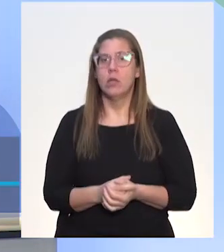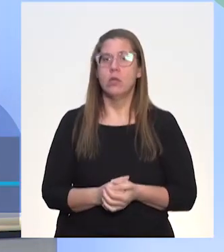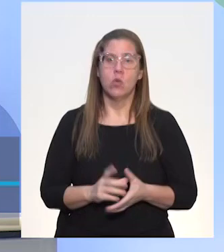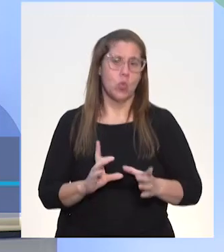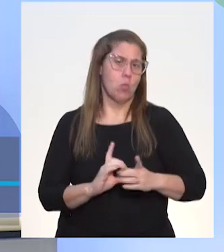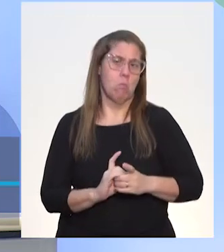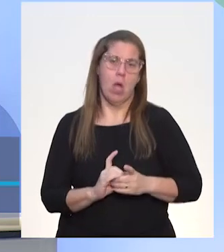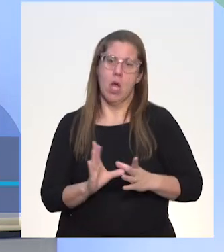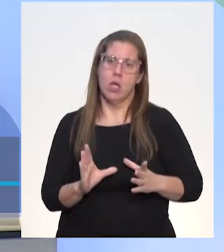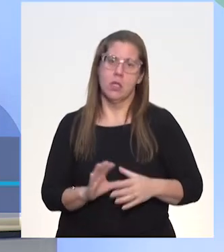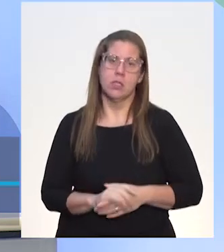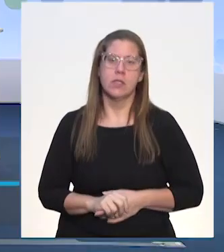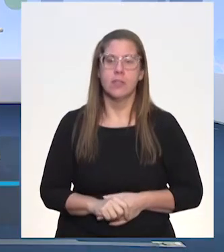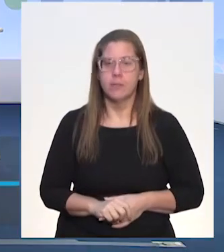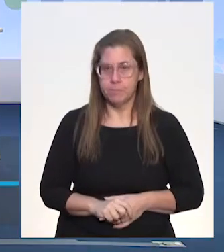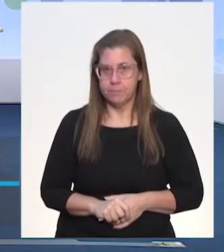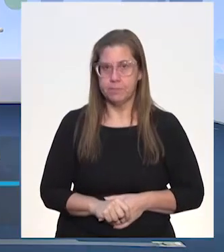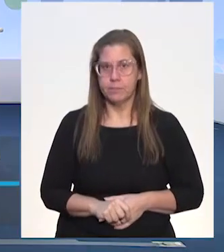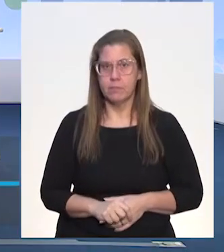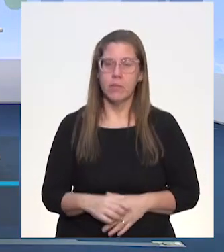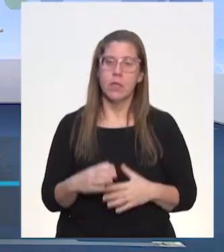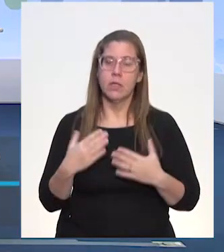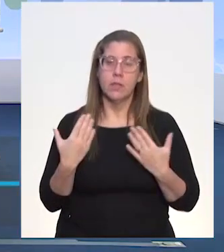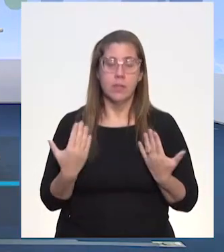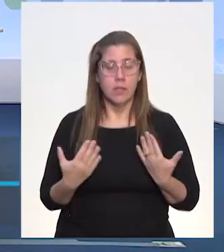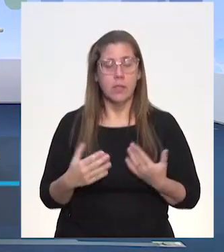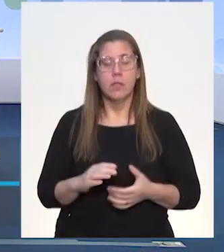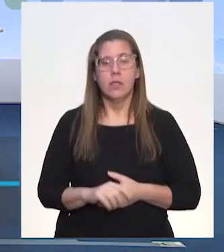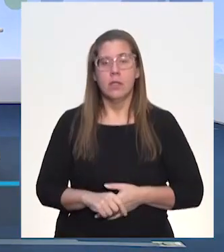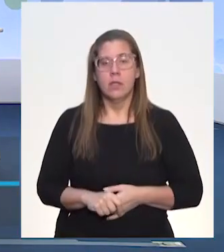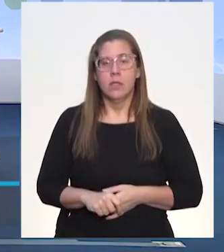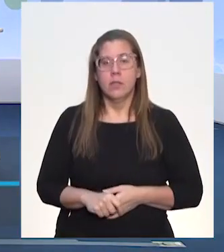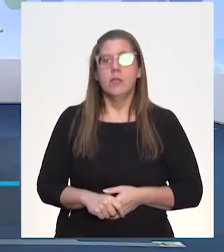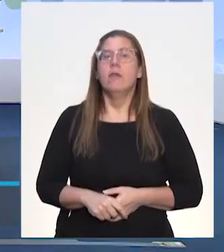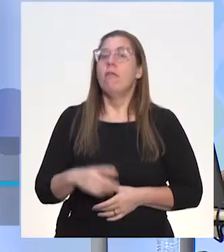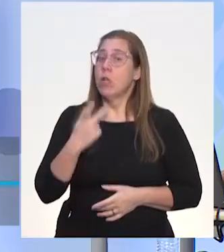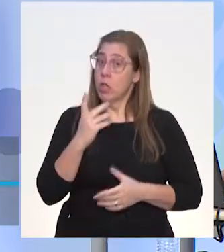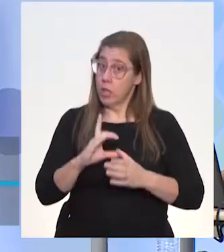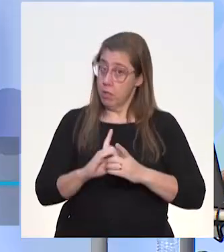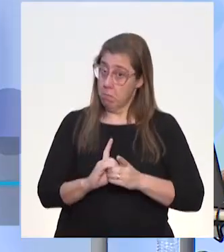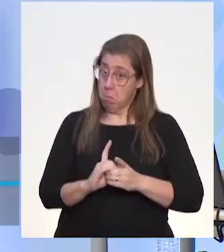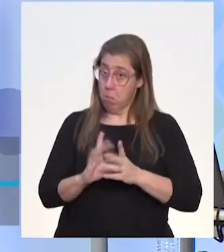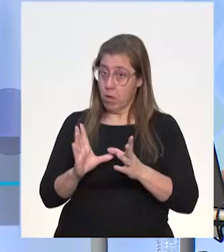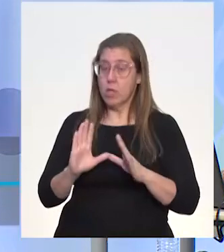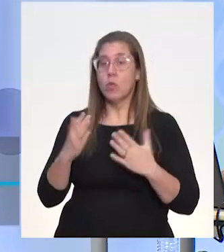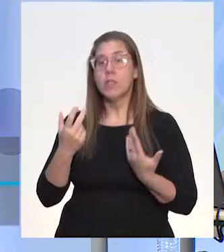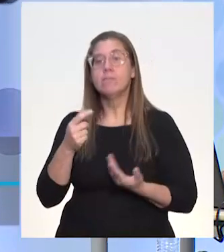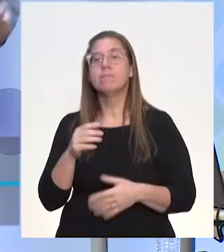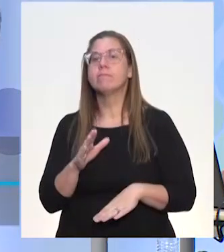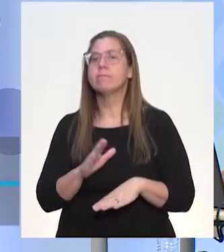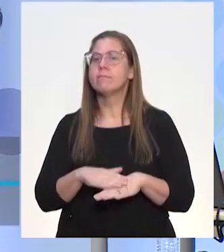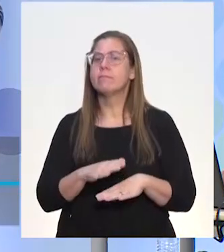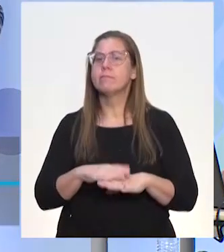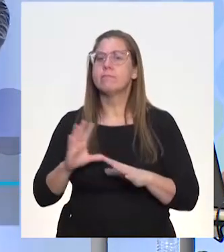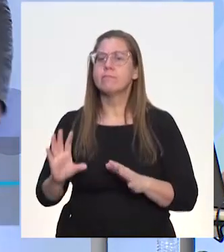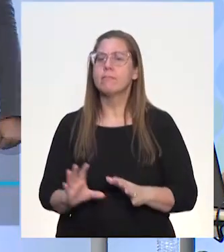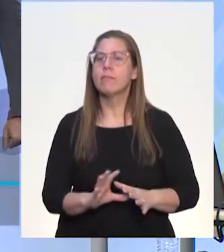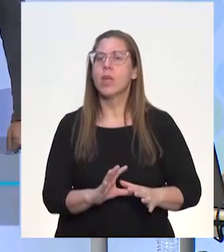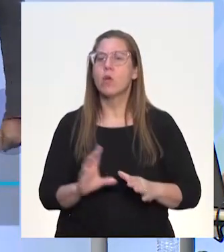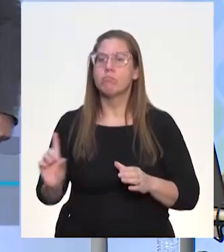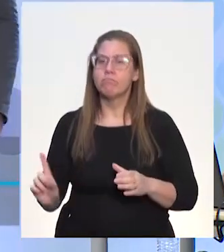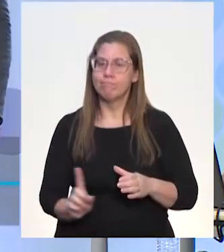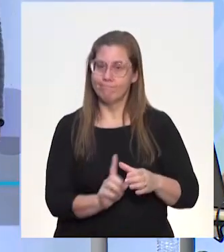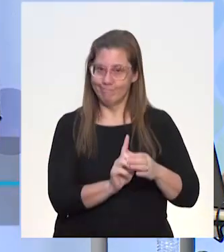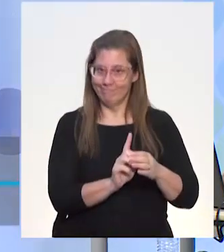democracia efetivamente também, né? Muito bem lembrado a questão da democracia, na medida em que ela faz uma inclusão das mulheres.